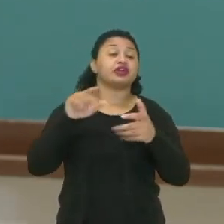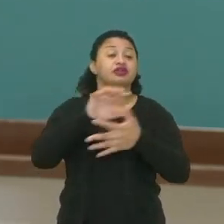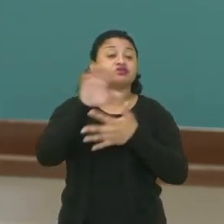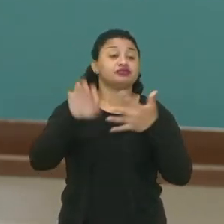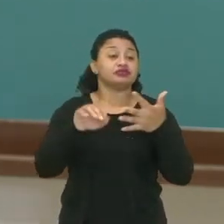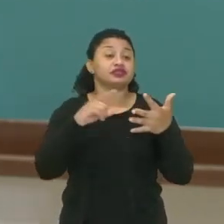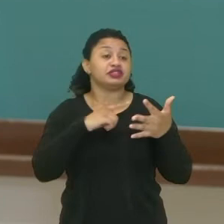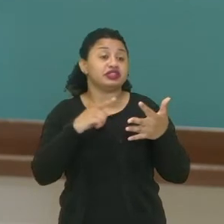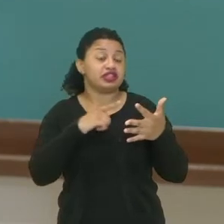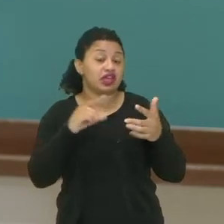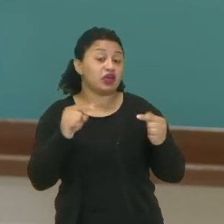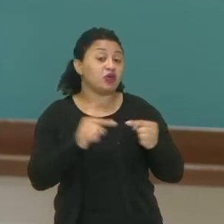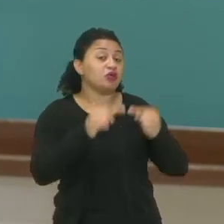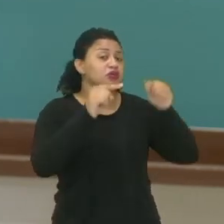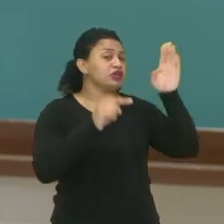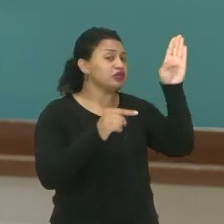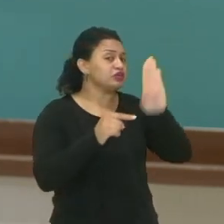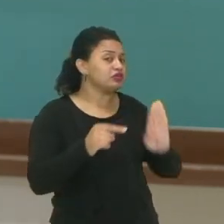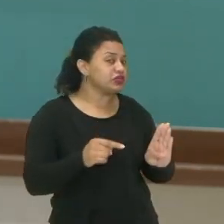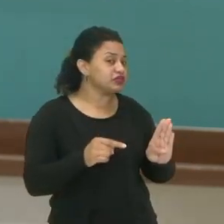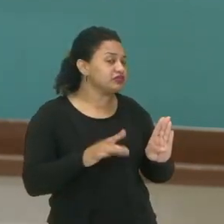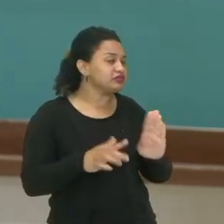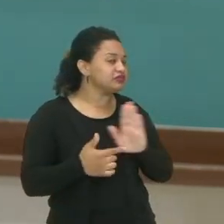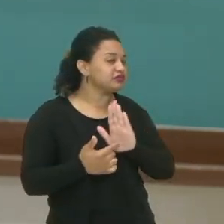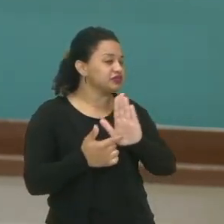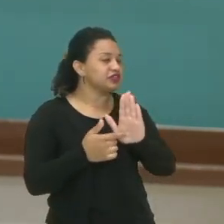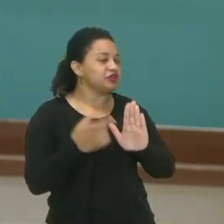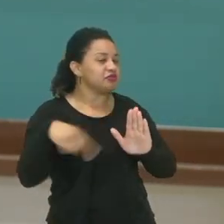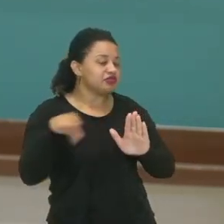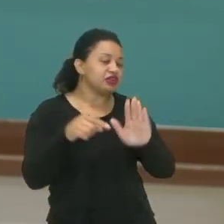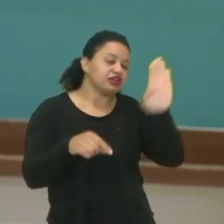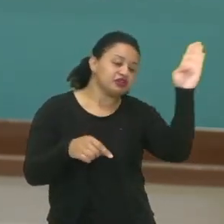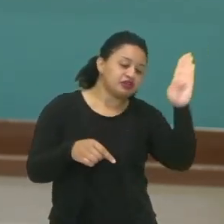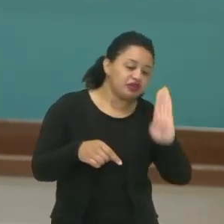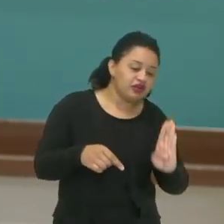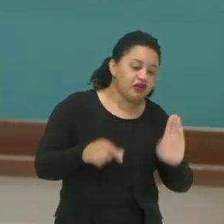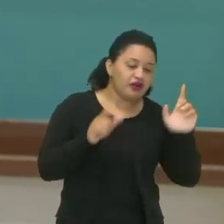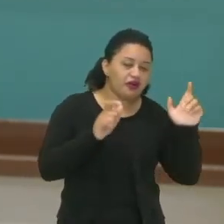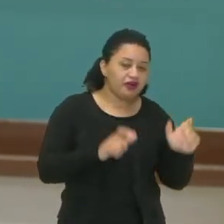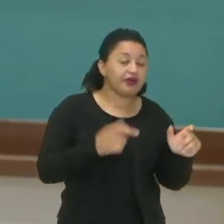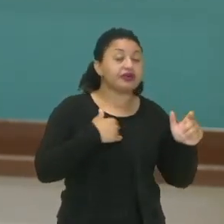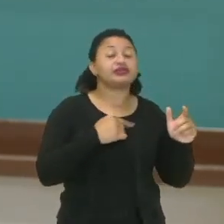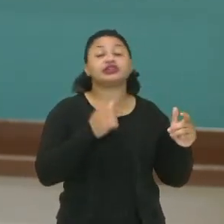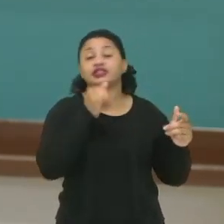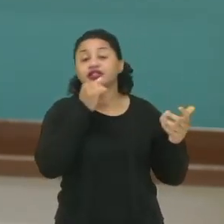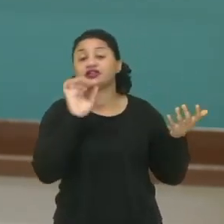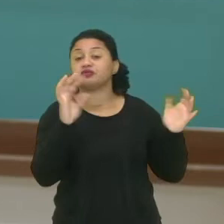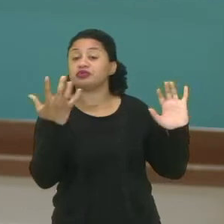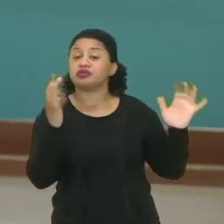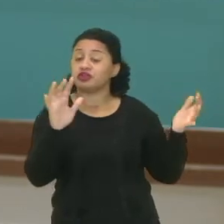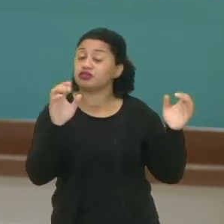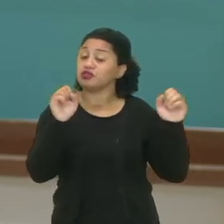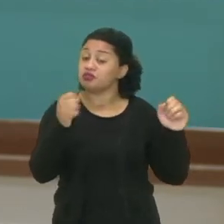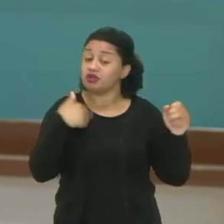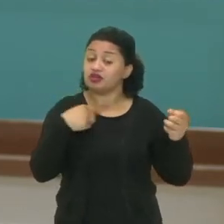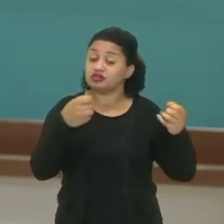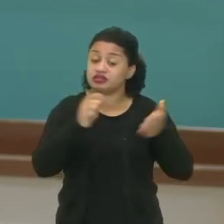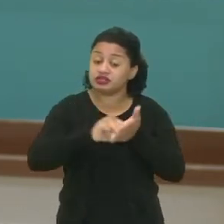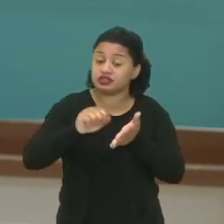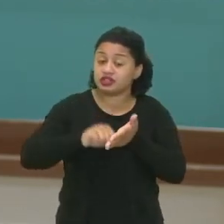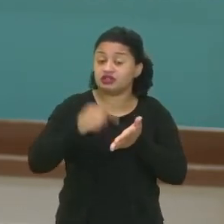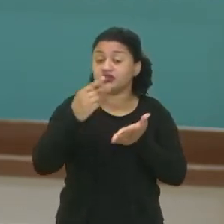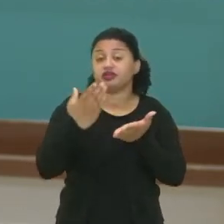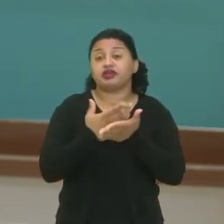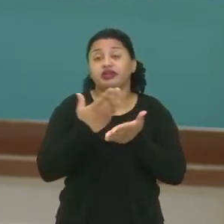tem em comum com o Brasil. A gente acabou de mostrar ali o Brasil, em questão de climas, por exemplo. Você pode citar aí no seu caderno.